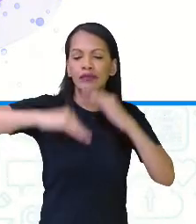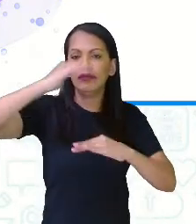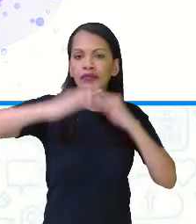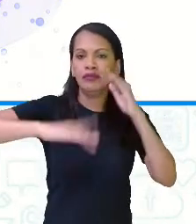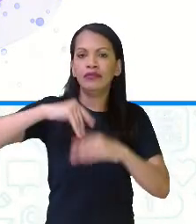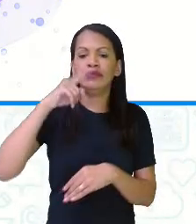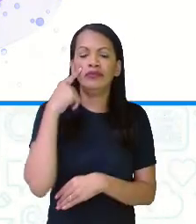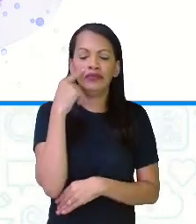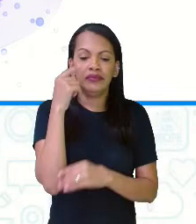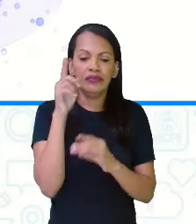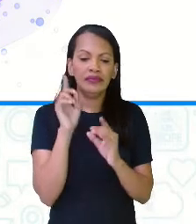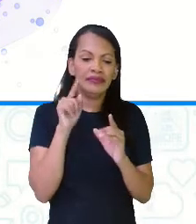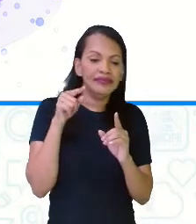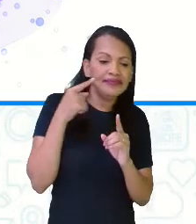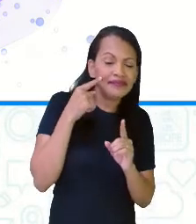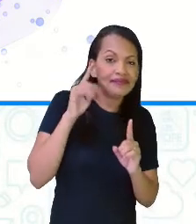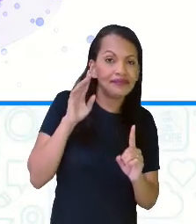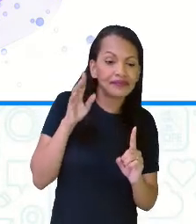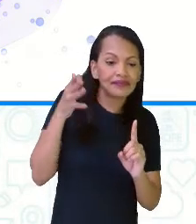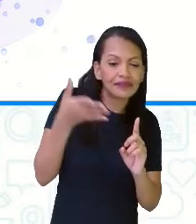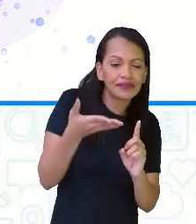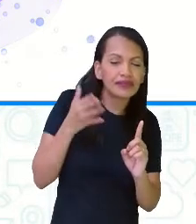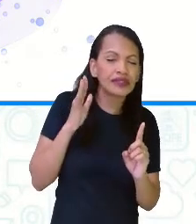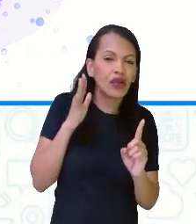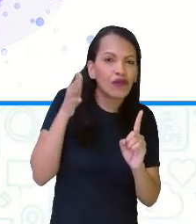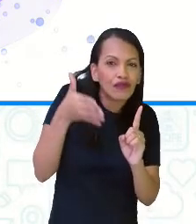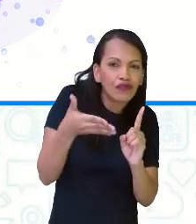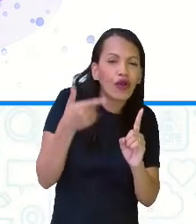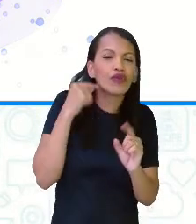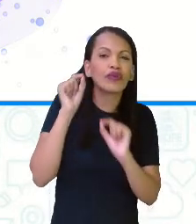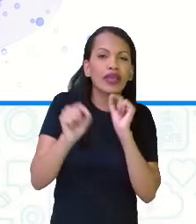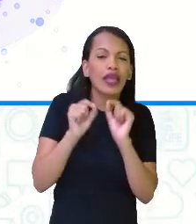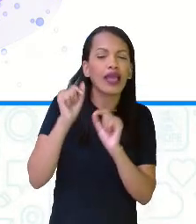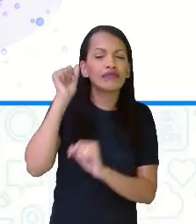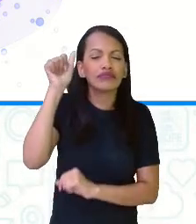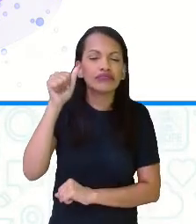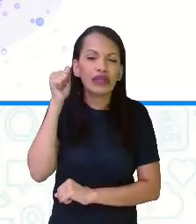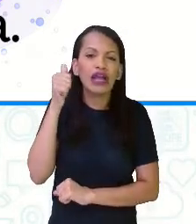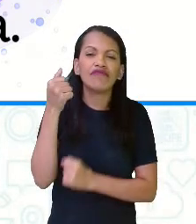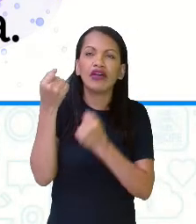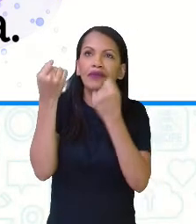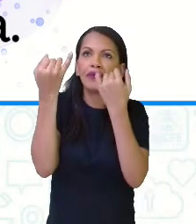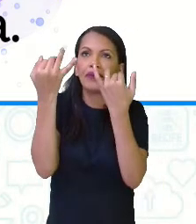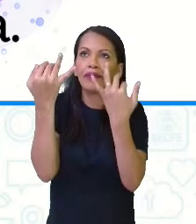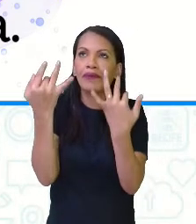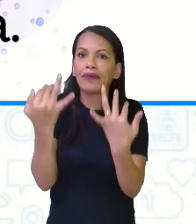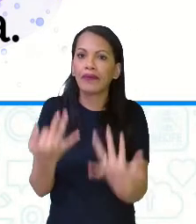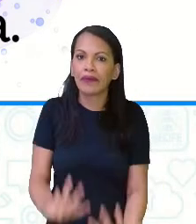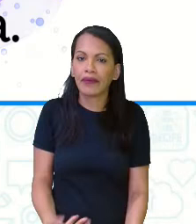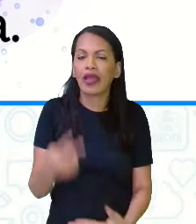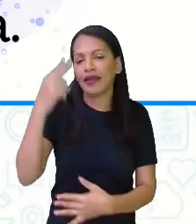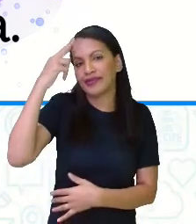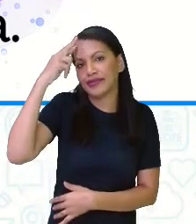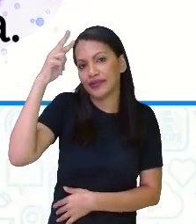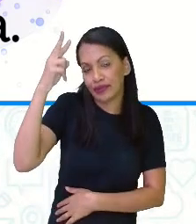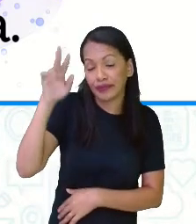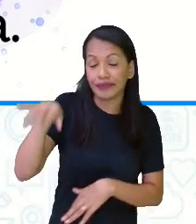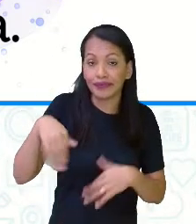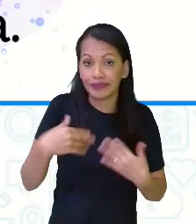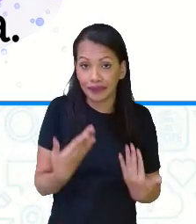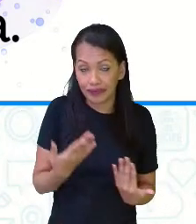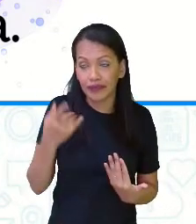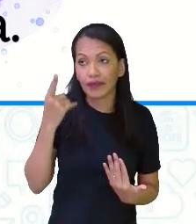envolvido diretamente com a interpretação. É ele que vai contar a história todinha pra gente. E com o intuito